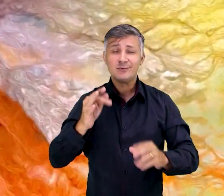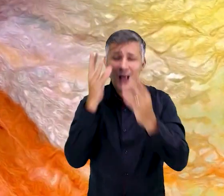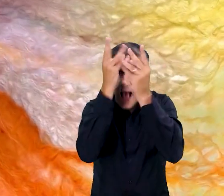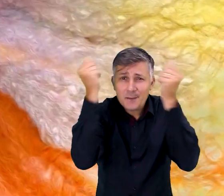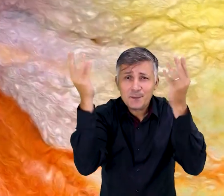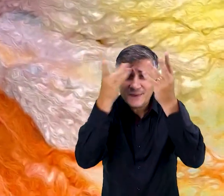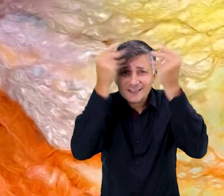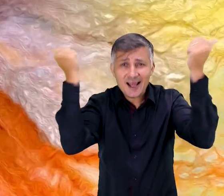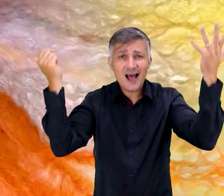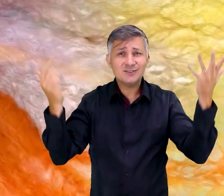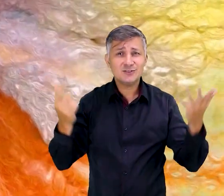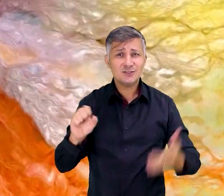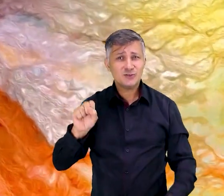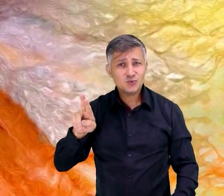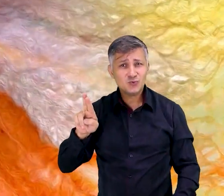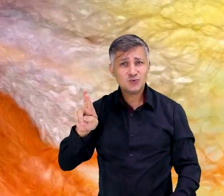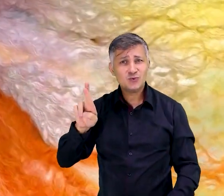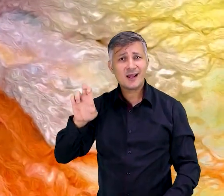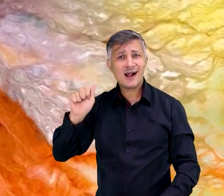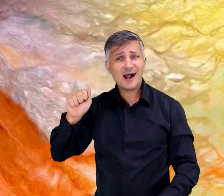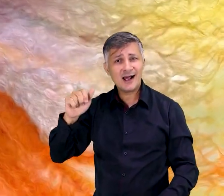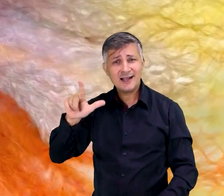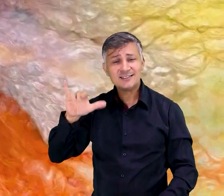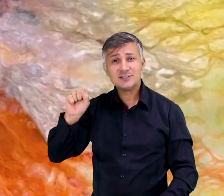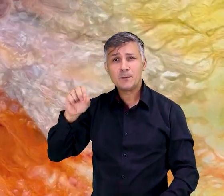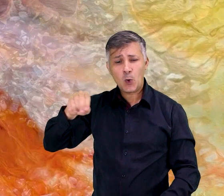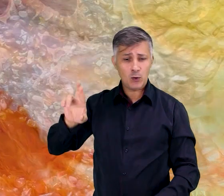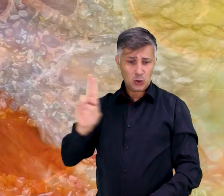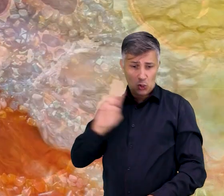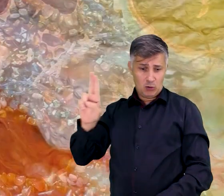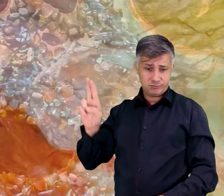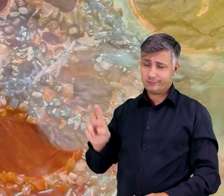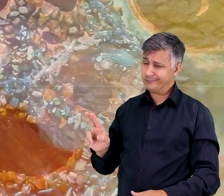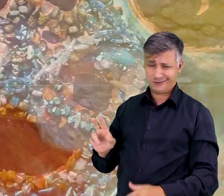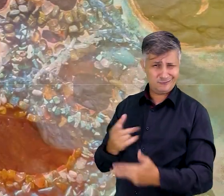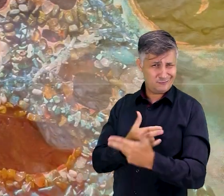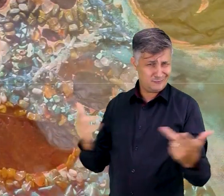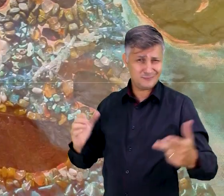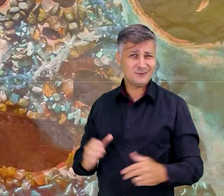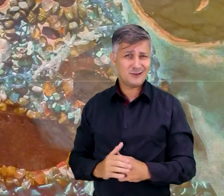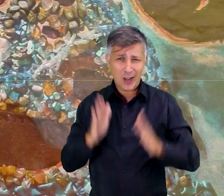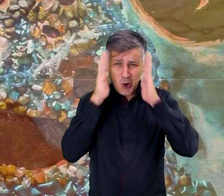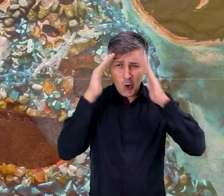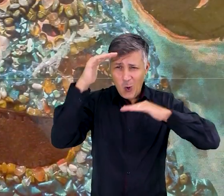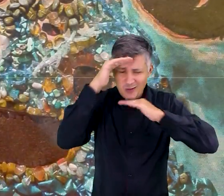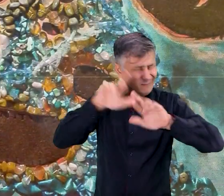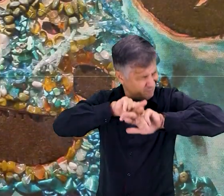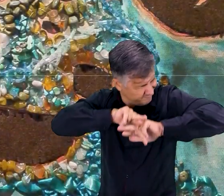ao abstracionismo, ao surrealismo, à pop art, à op art e ao